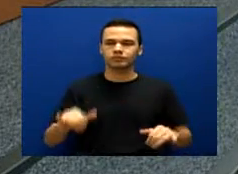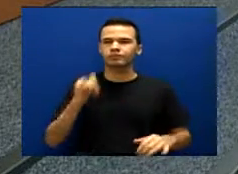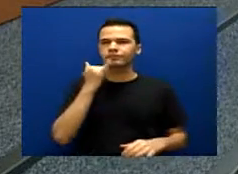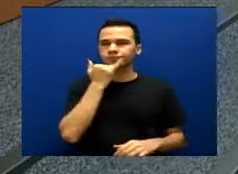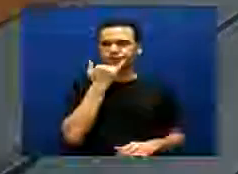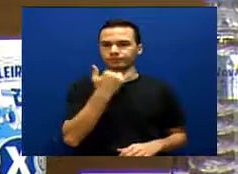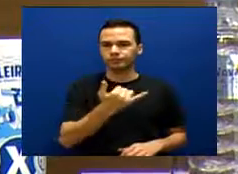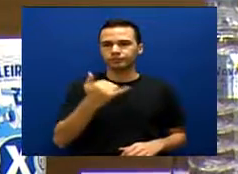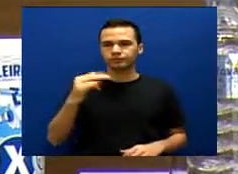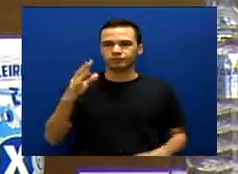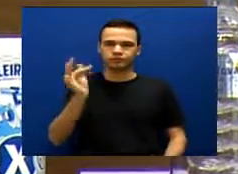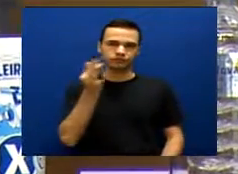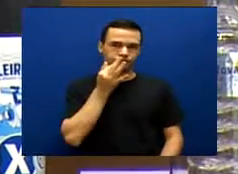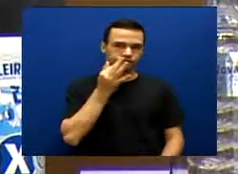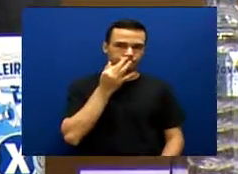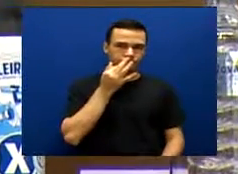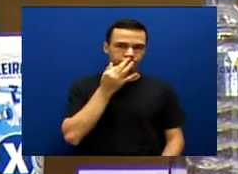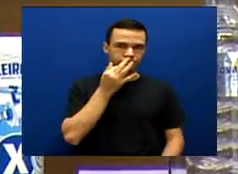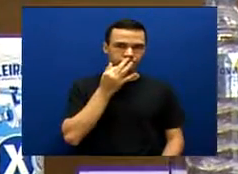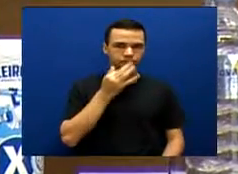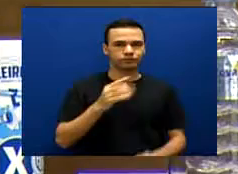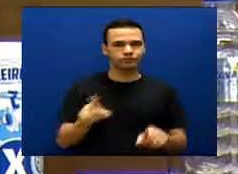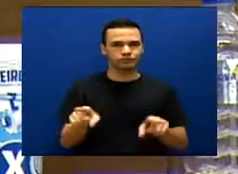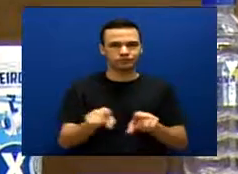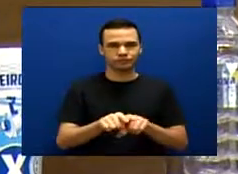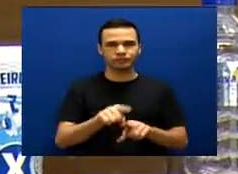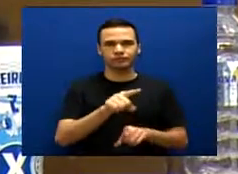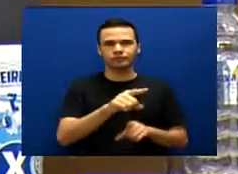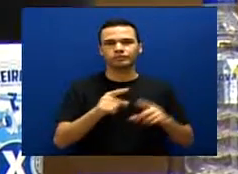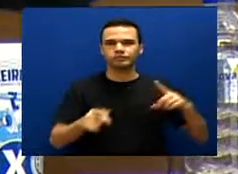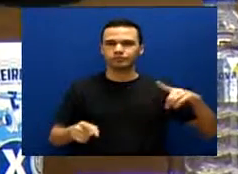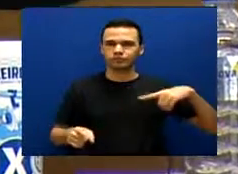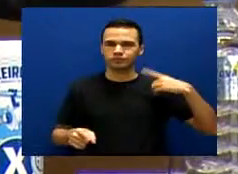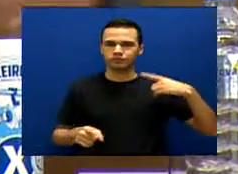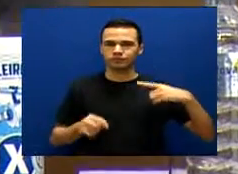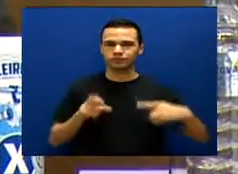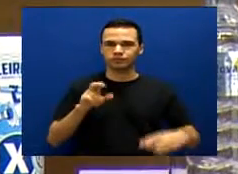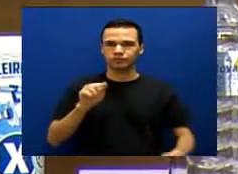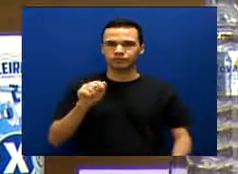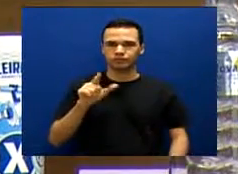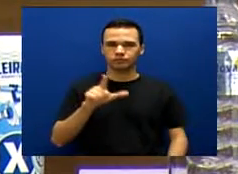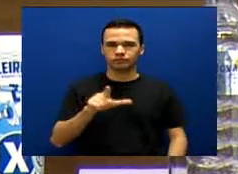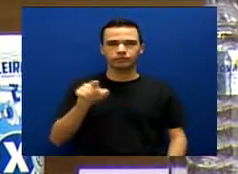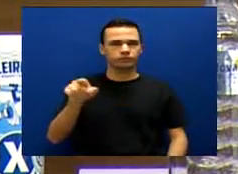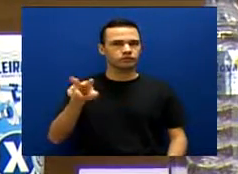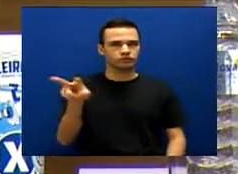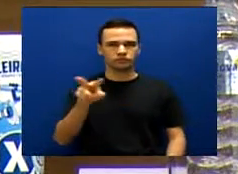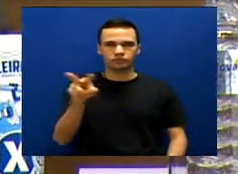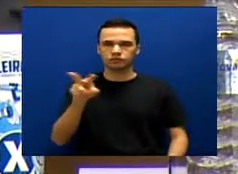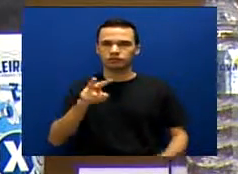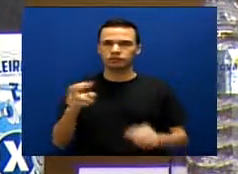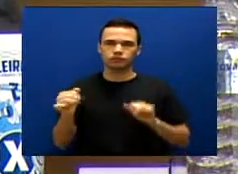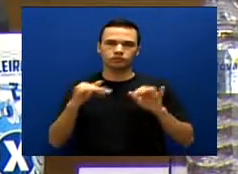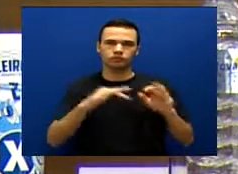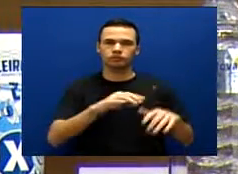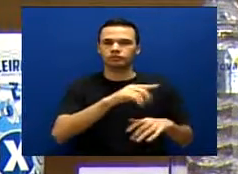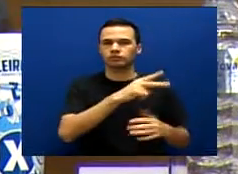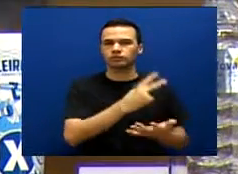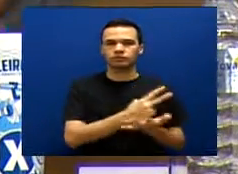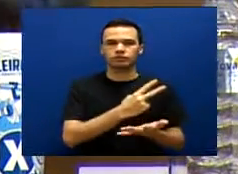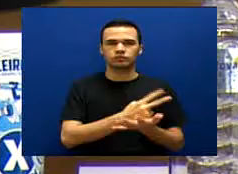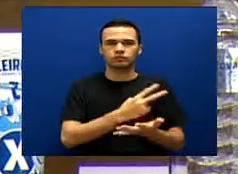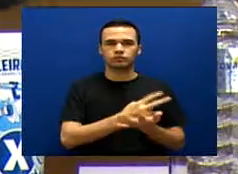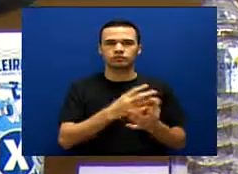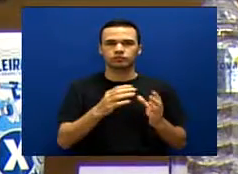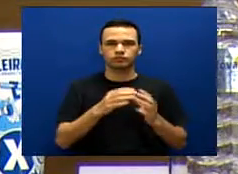desculpa ao vereador Fernando Dini, ao deputado estadual Raul Marcelo, que sempre está lá acompanhando os jogos do Esporte Clube São Bento. E